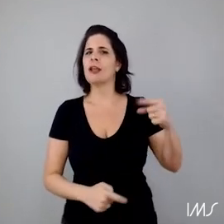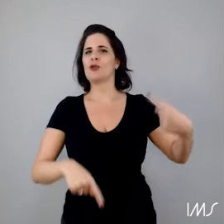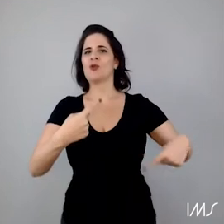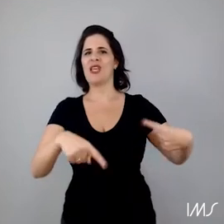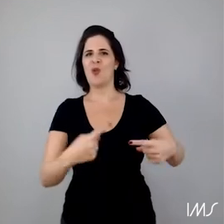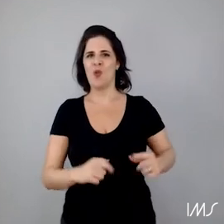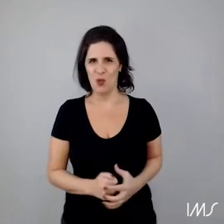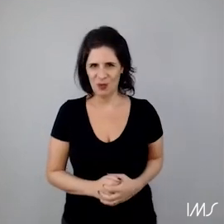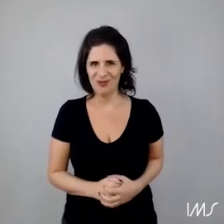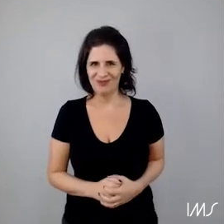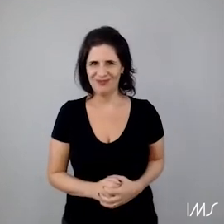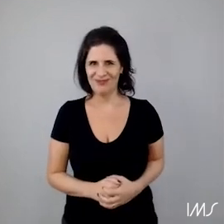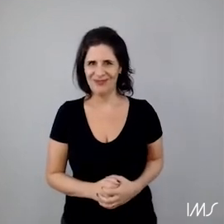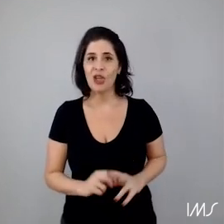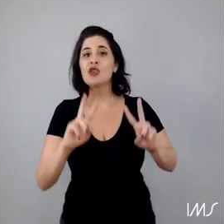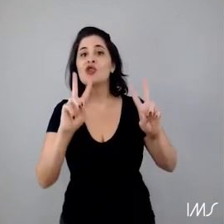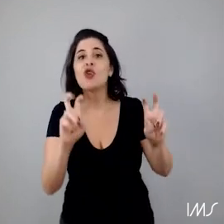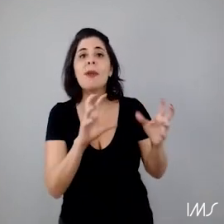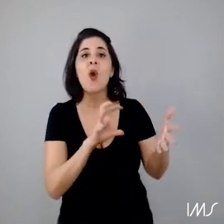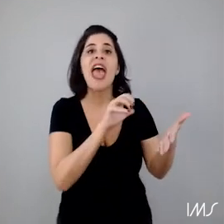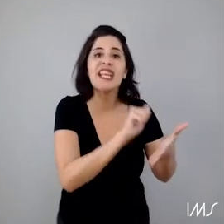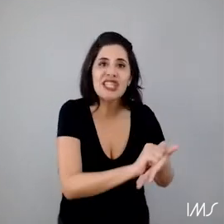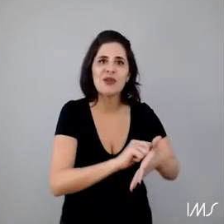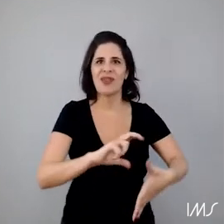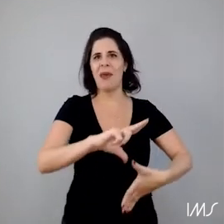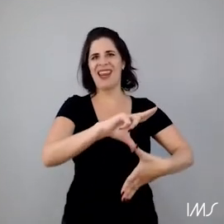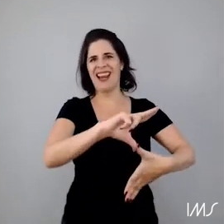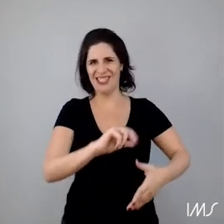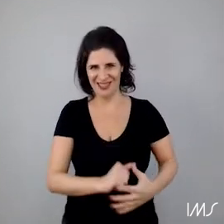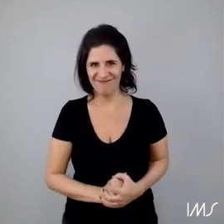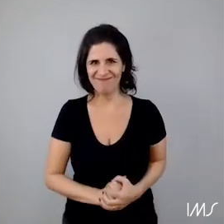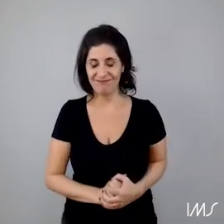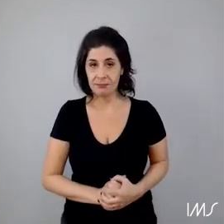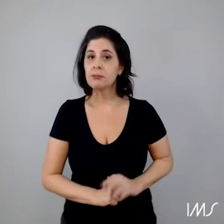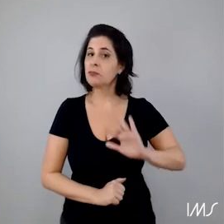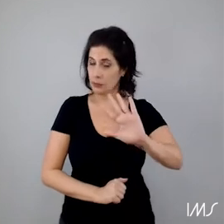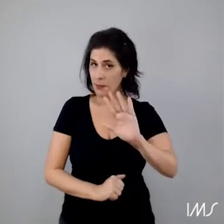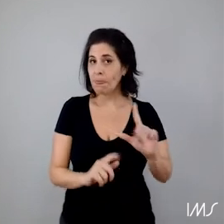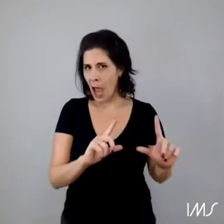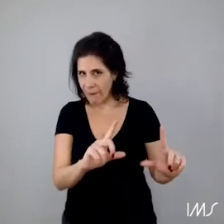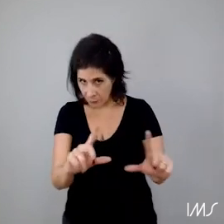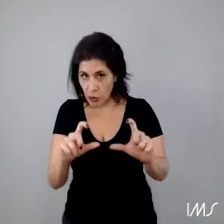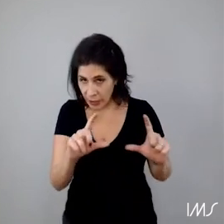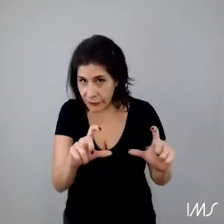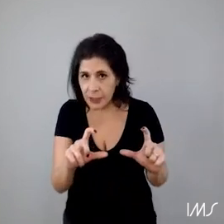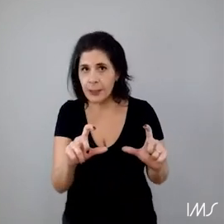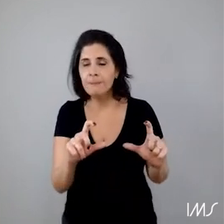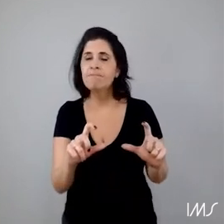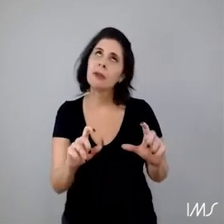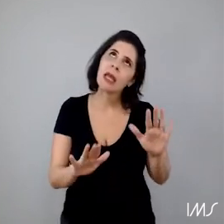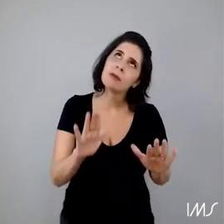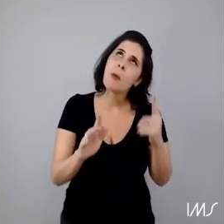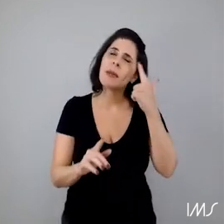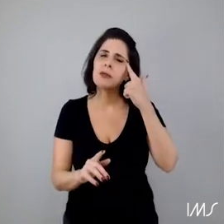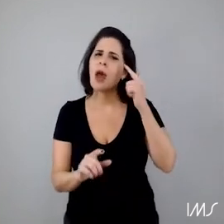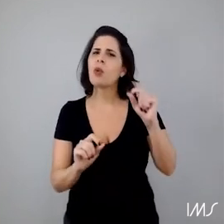às vezes eu me perguntava se era o pano de fundo dessa discussão ou se essa discussão era o